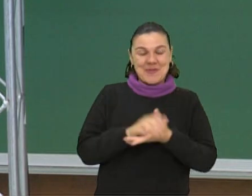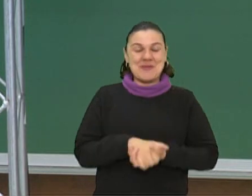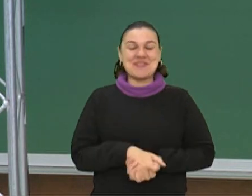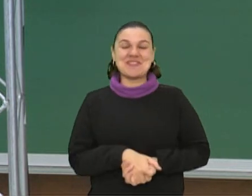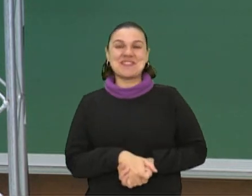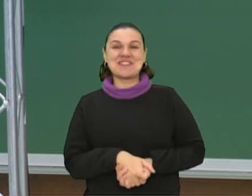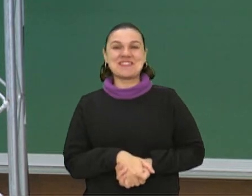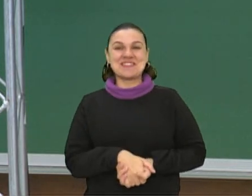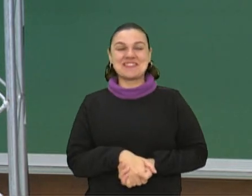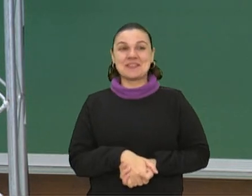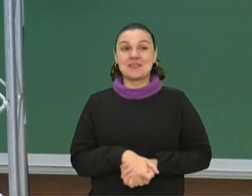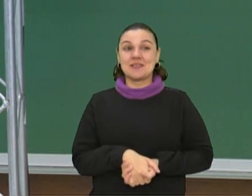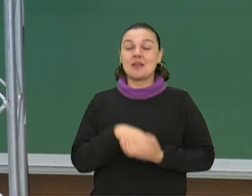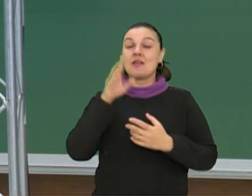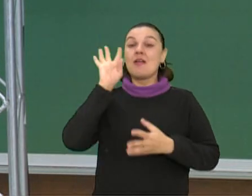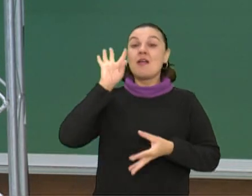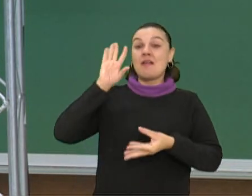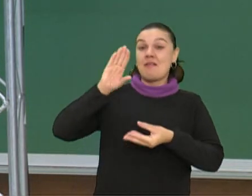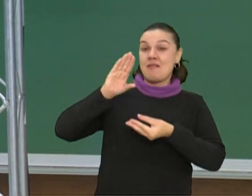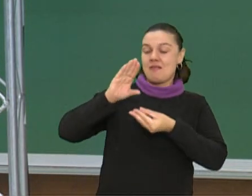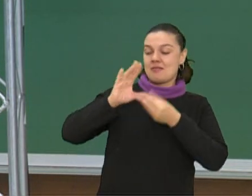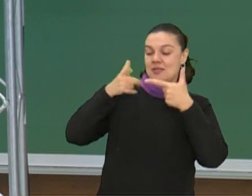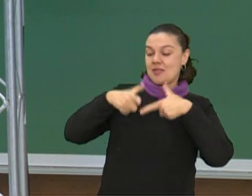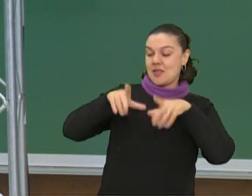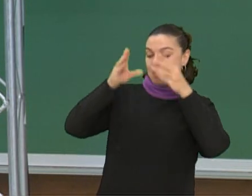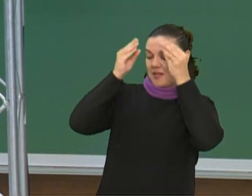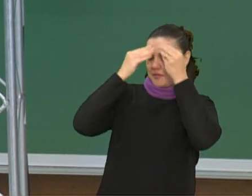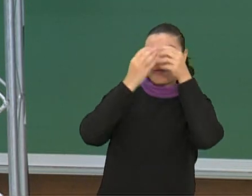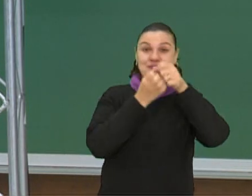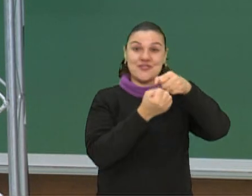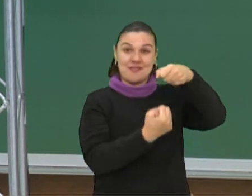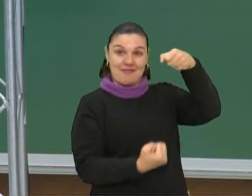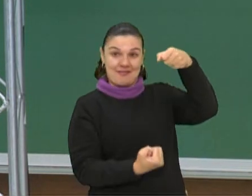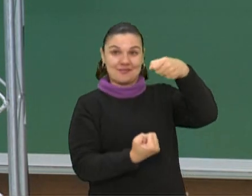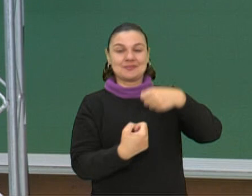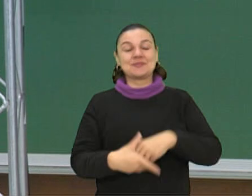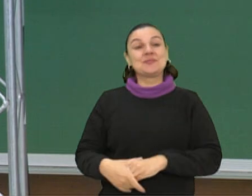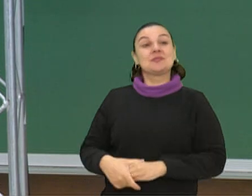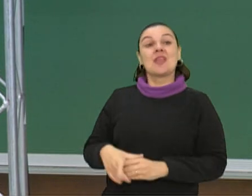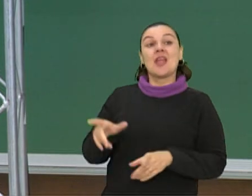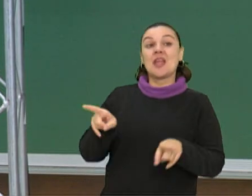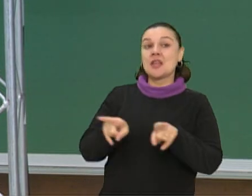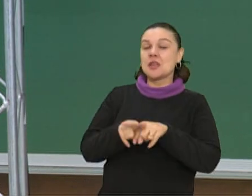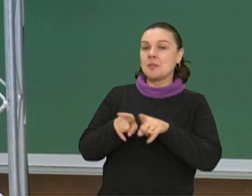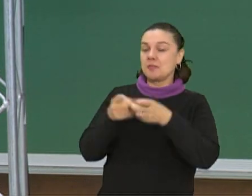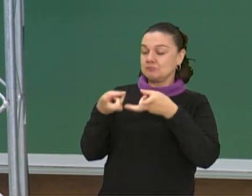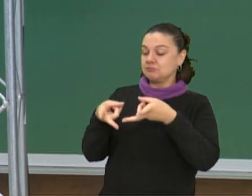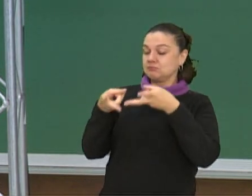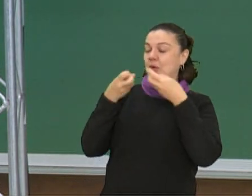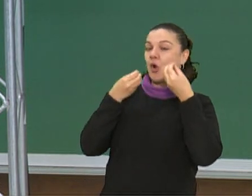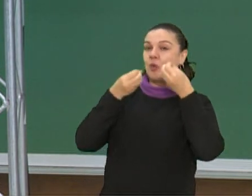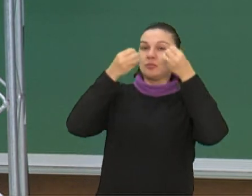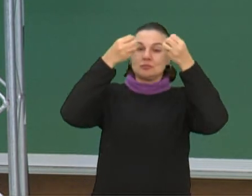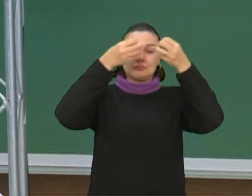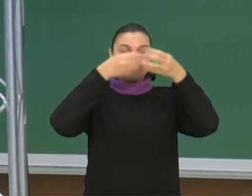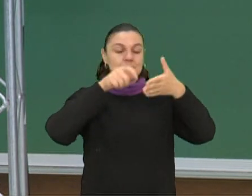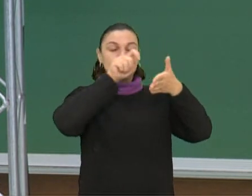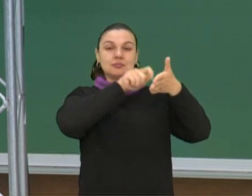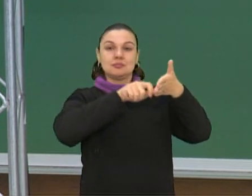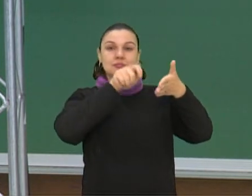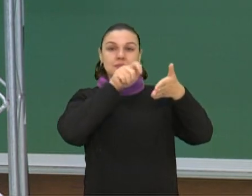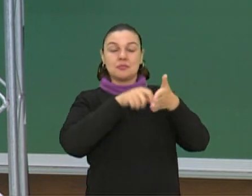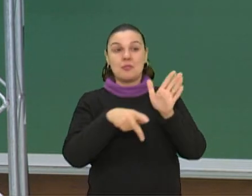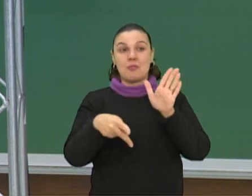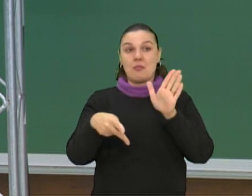da aula de hoje? Compreender a linguagem dos cartazes e verificar como o discurso é construído